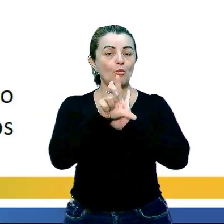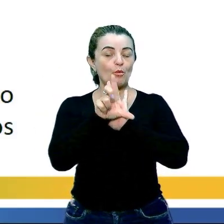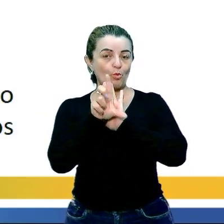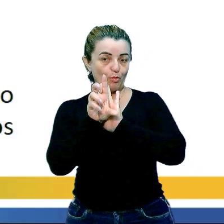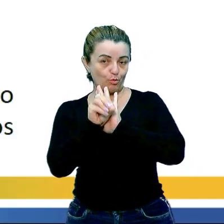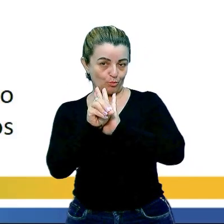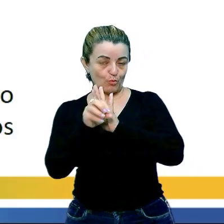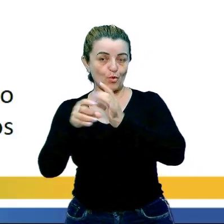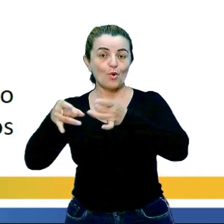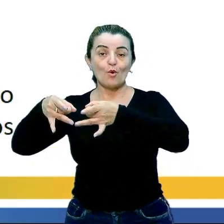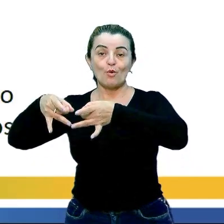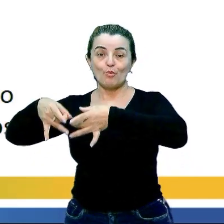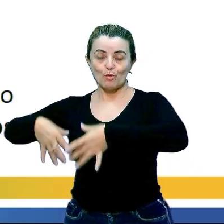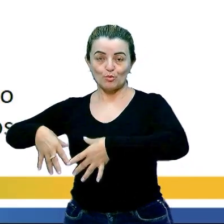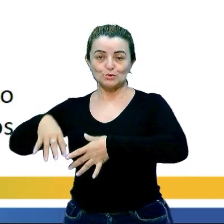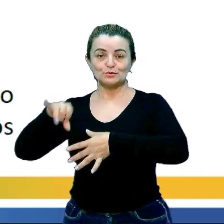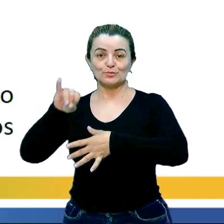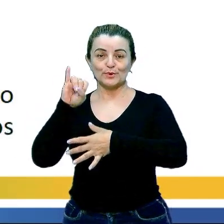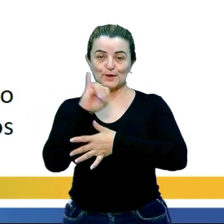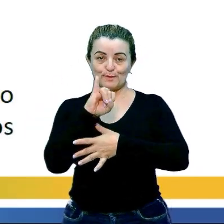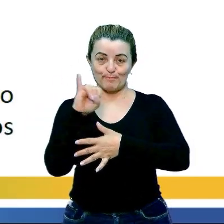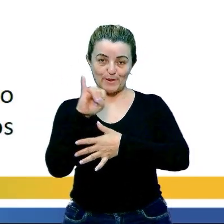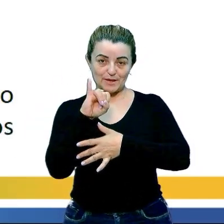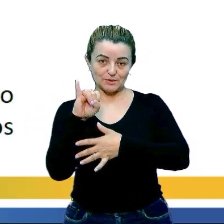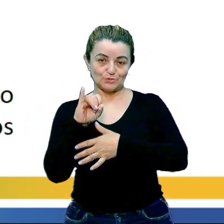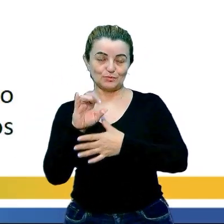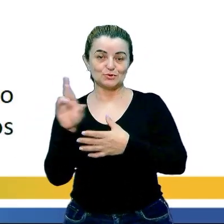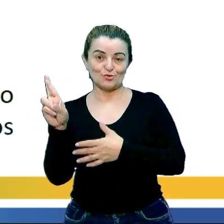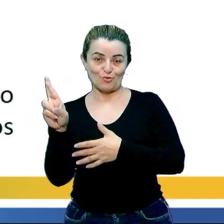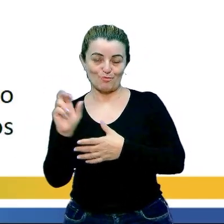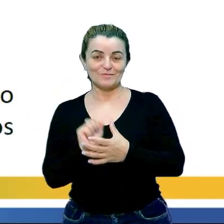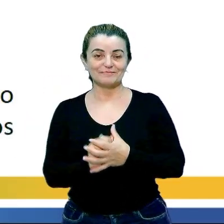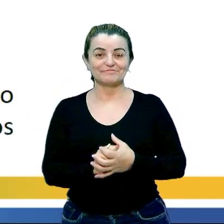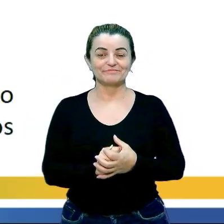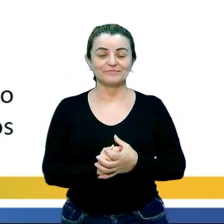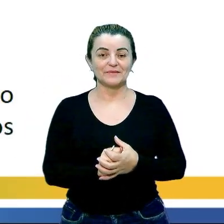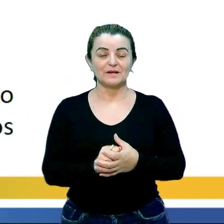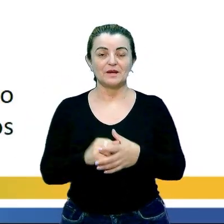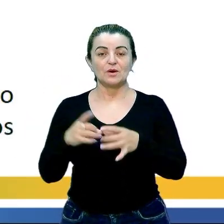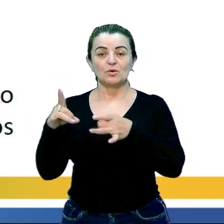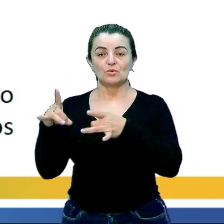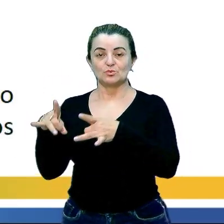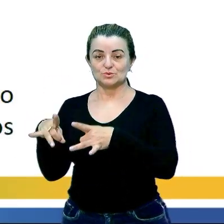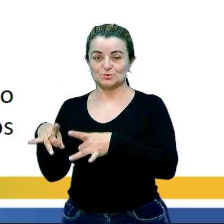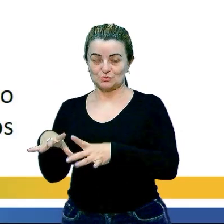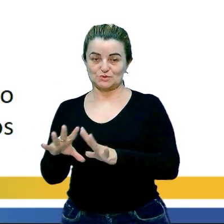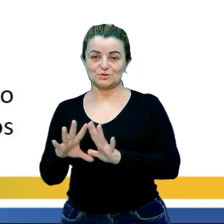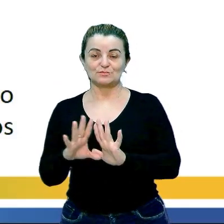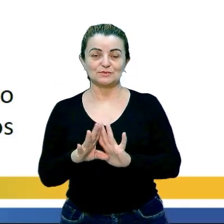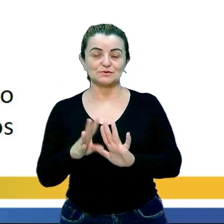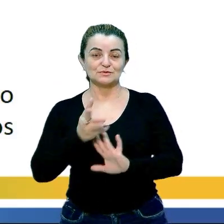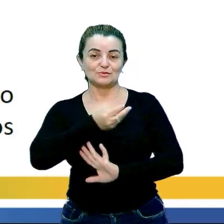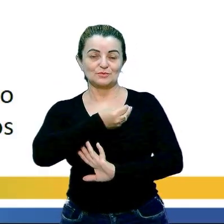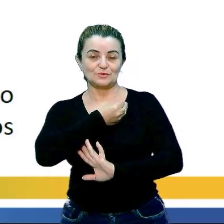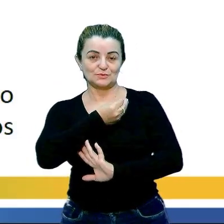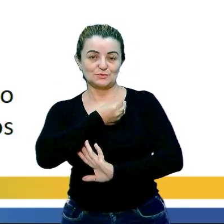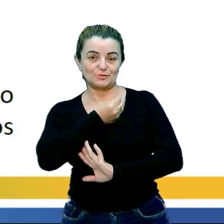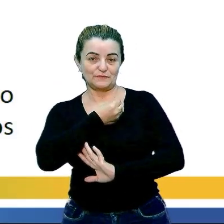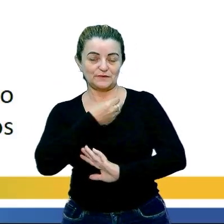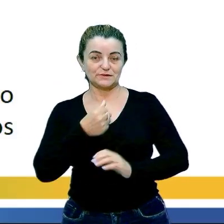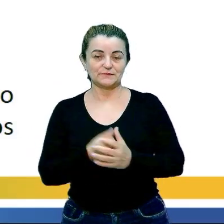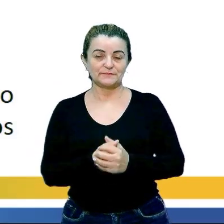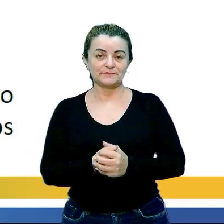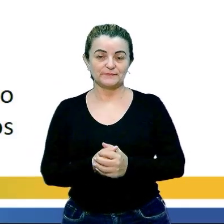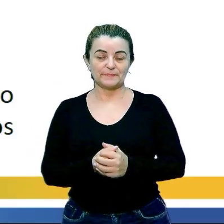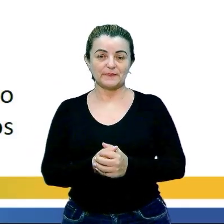o último imperador de Roma, né, os últimos do Moicano, né, como vocês costumam dizer.